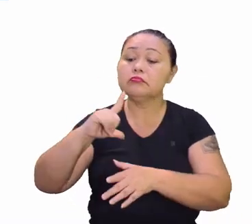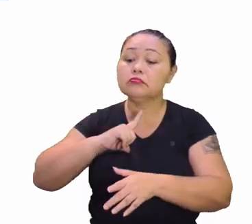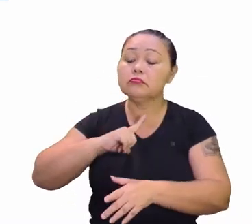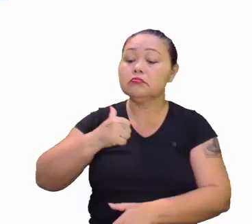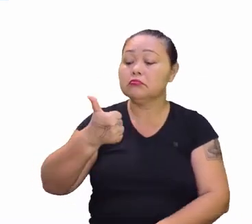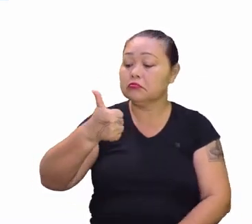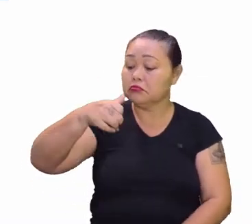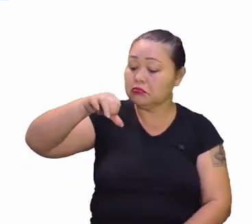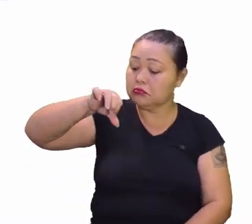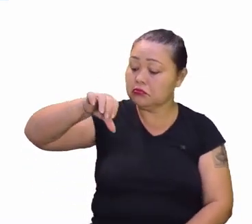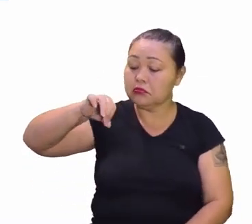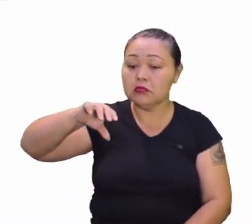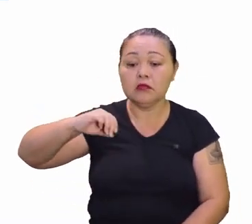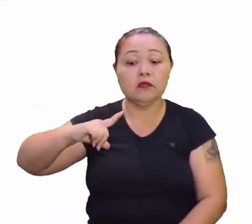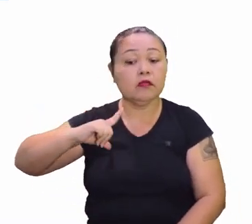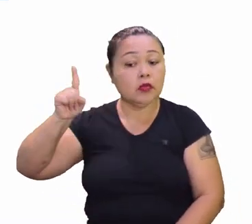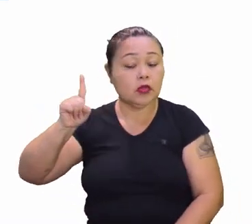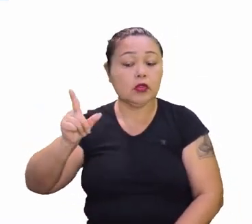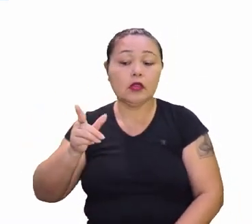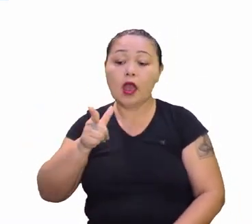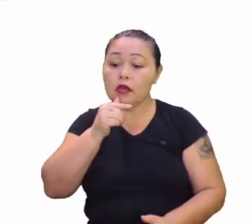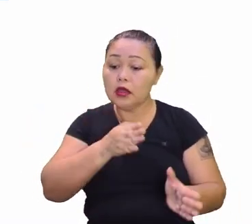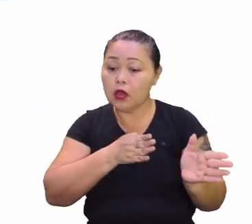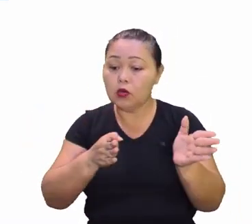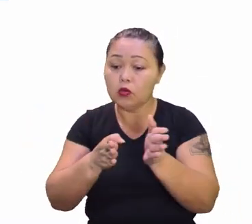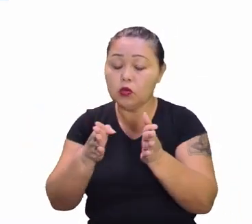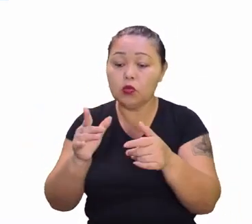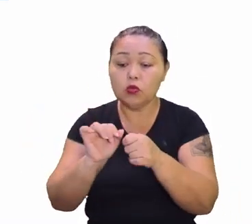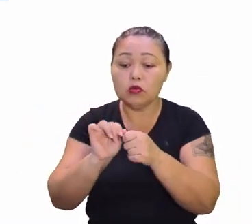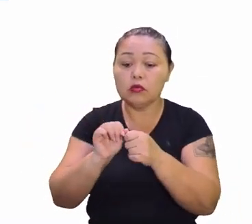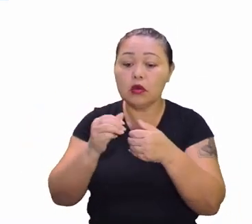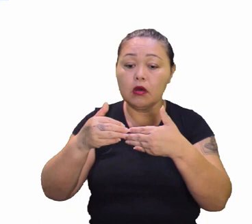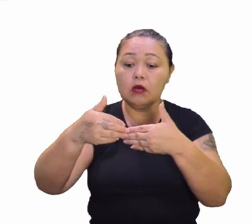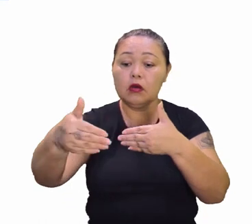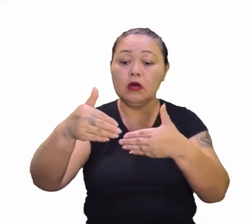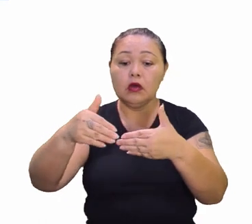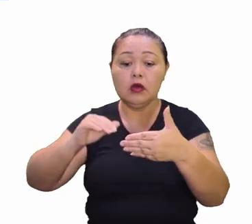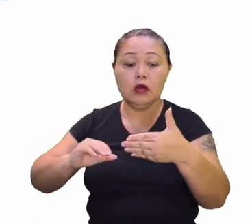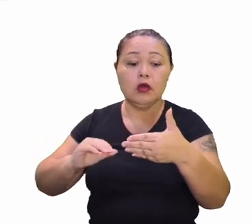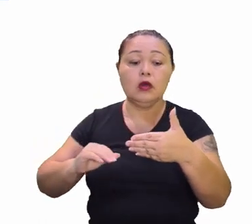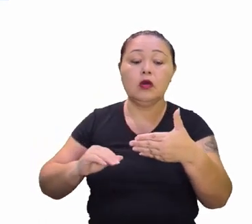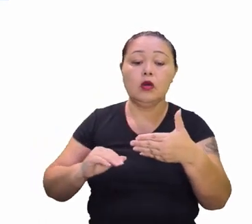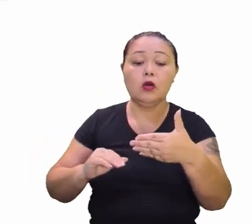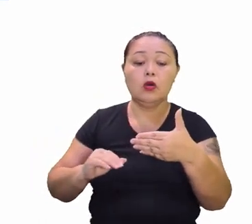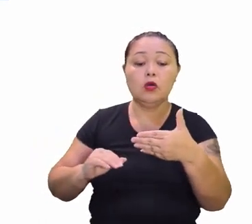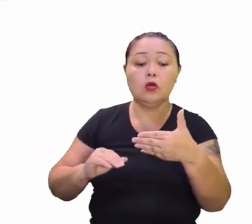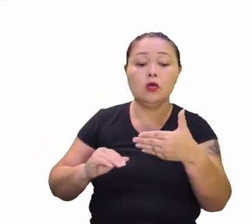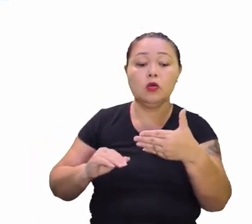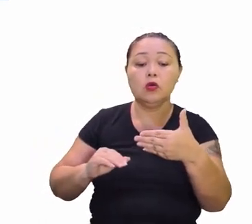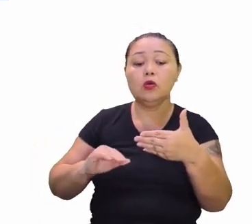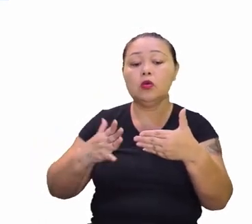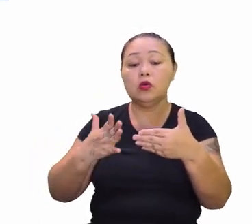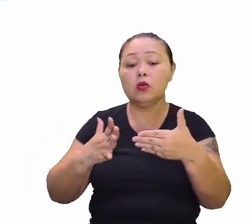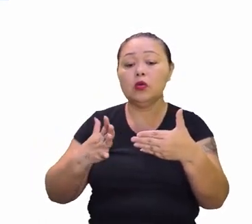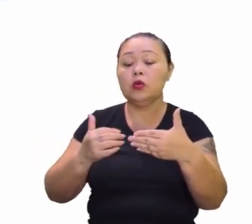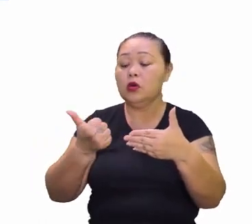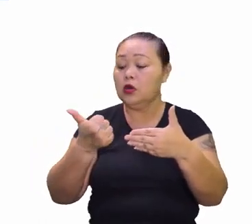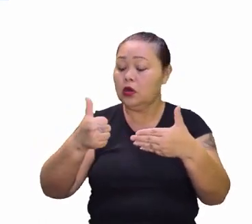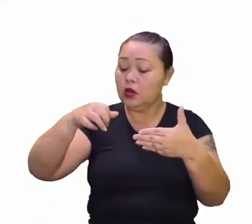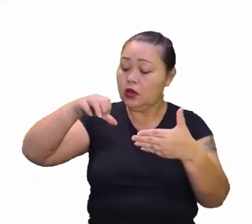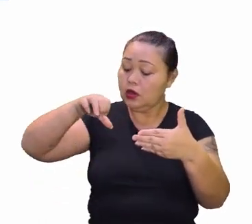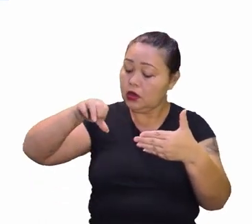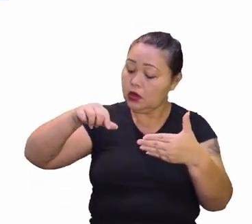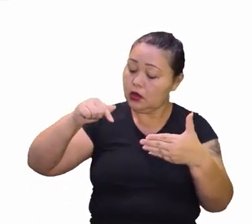1990. Esse rio, Jaci-Paraná, ele forma a fronteira oeste dos 197